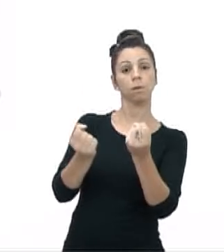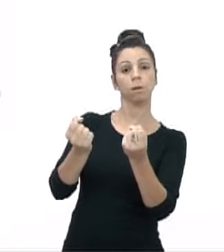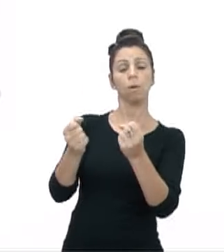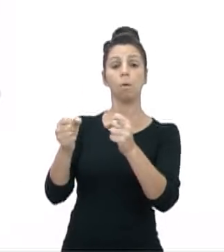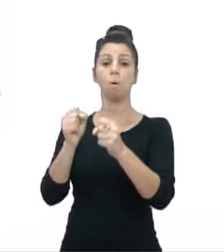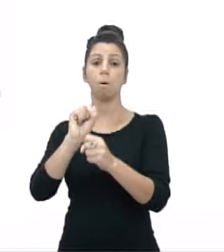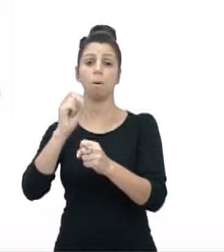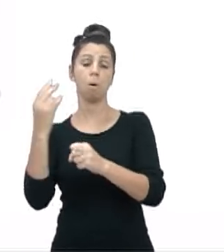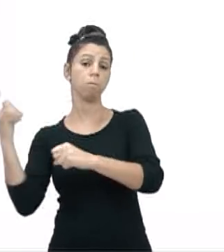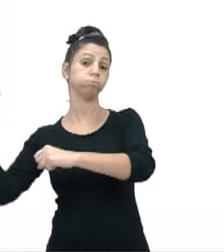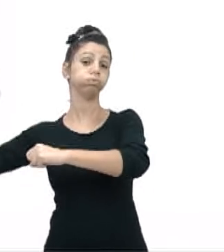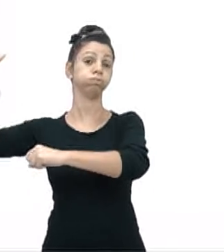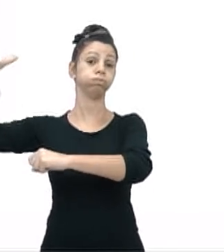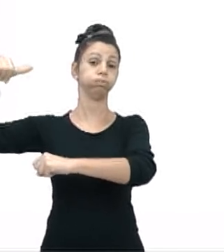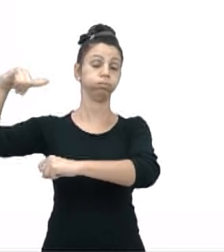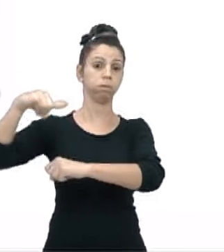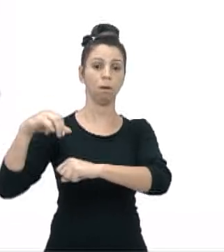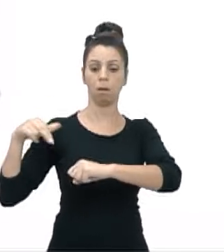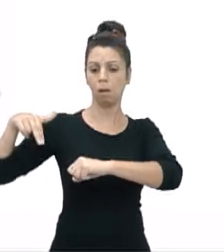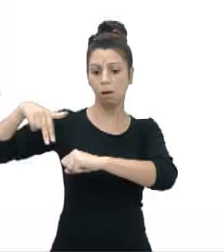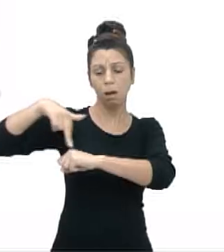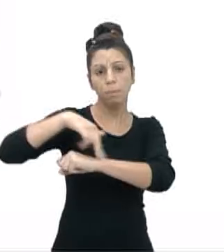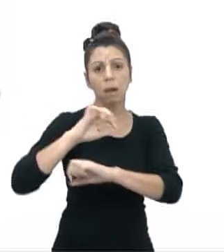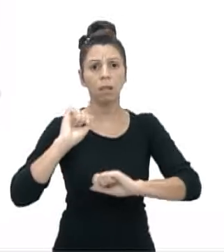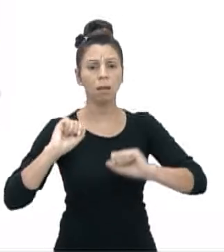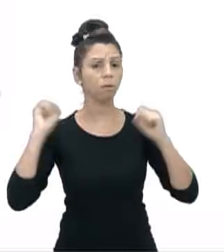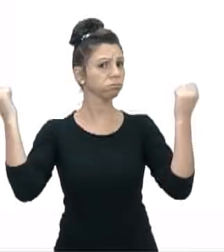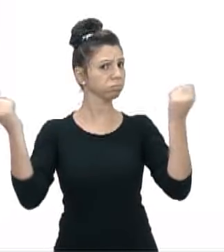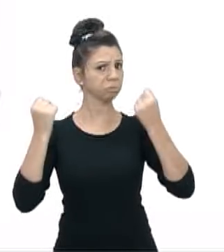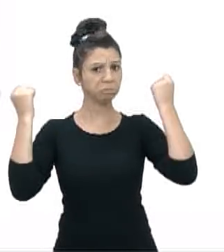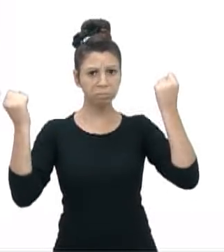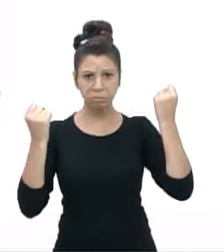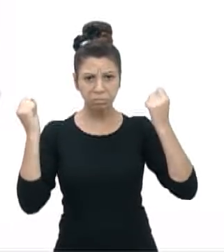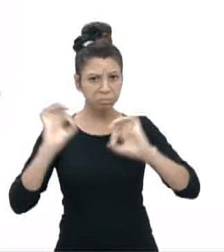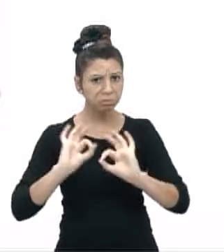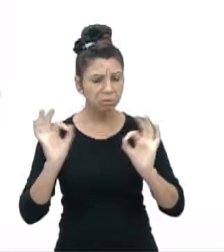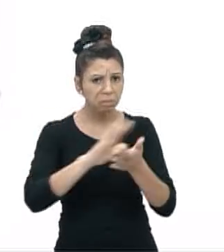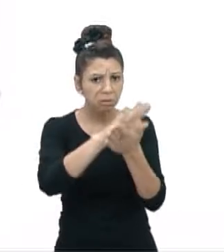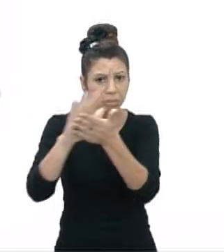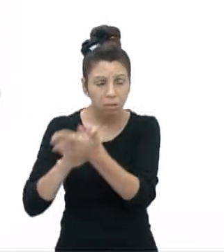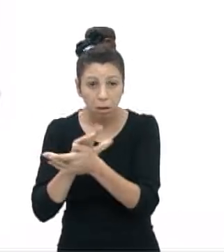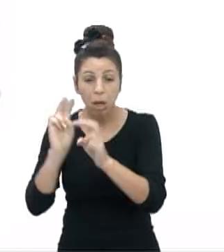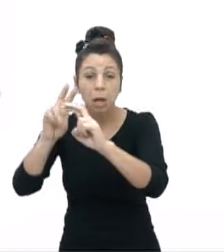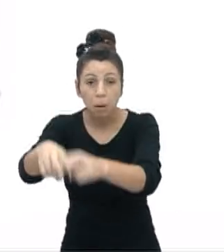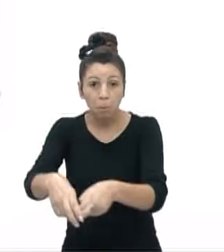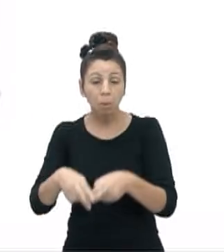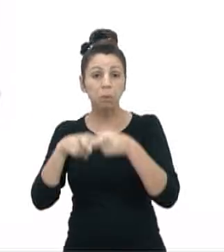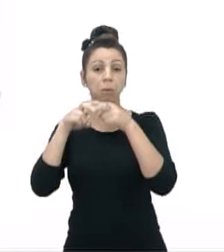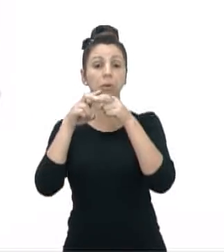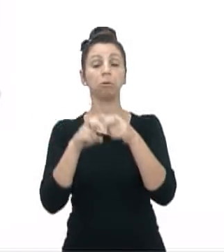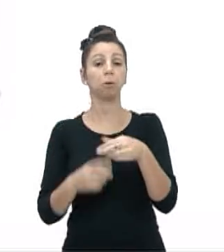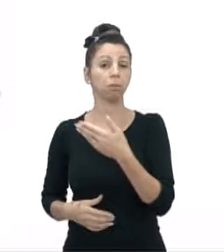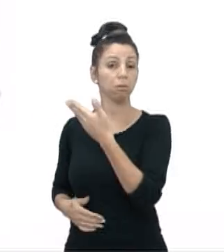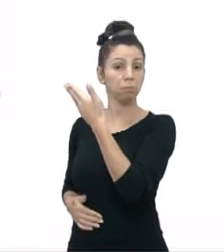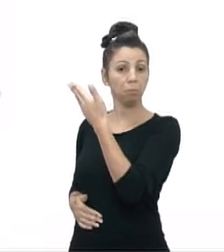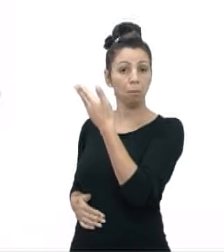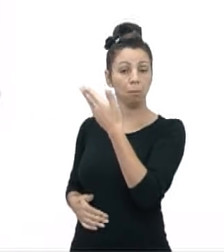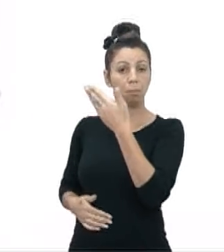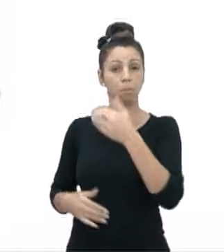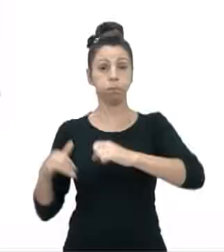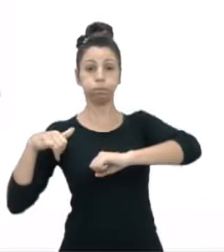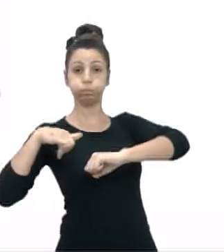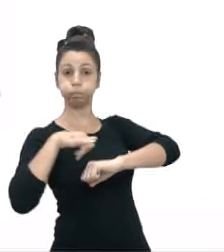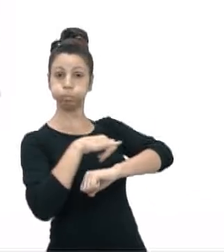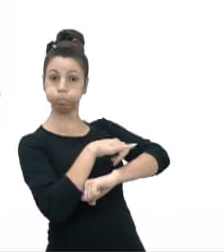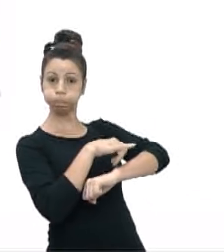Bate-jato. Não faz caminhada nem exercícios e por isso está hipertenso, certo? Temos aqui